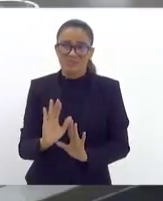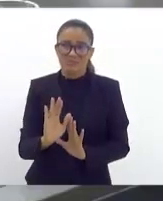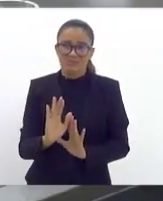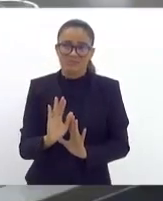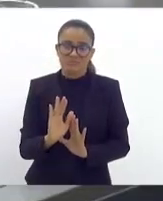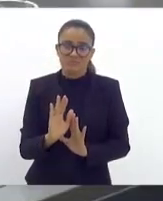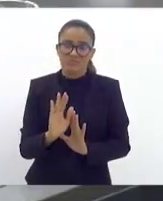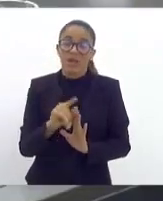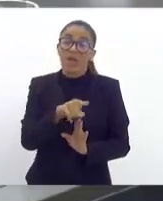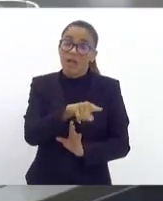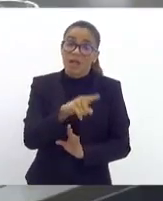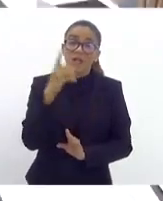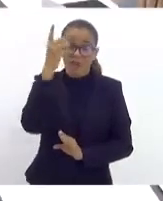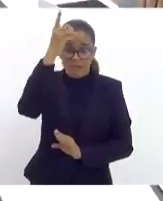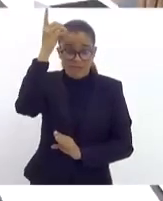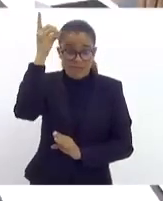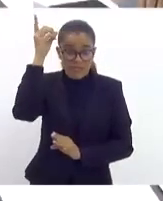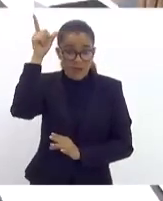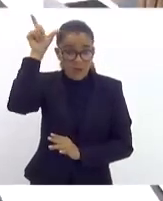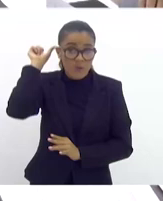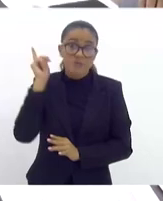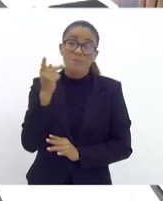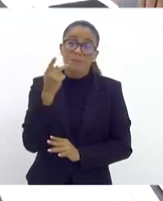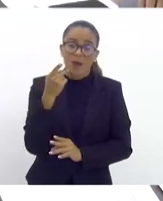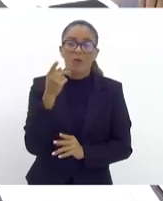é o deputado municipal